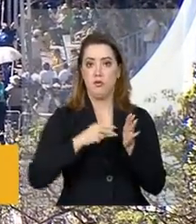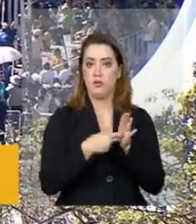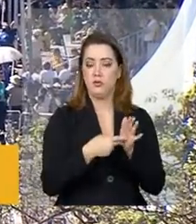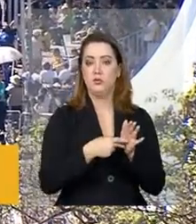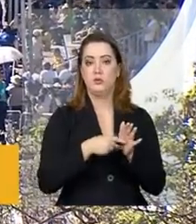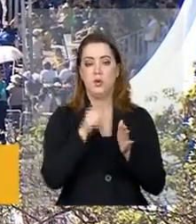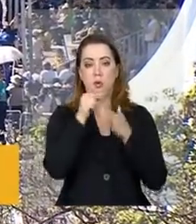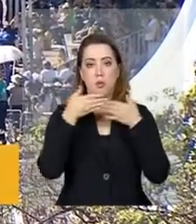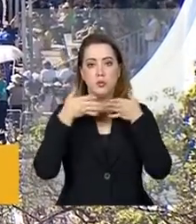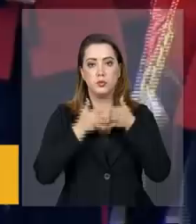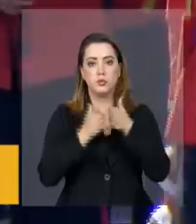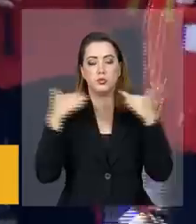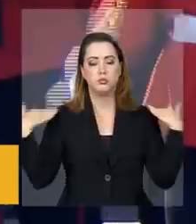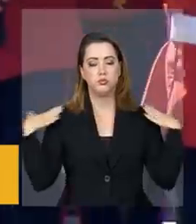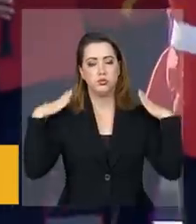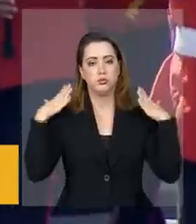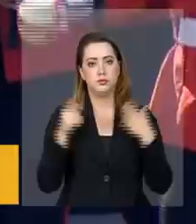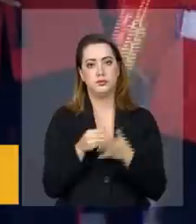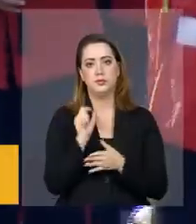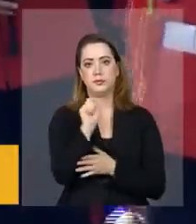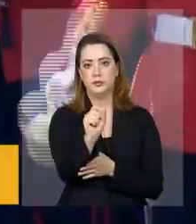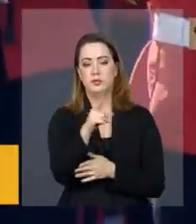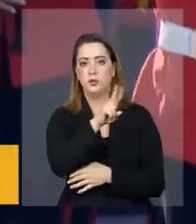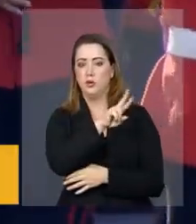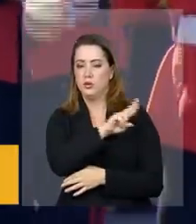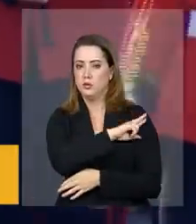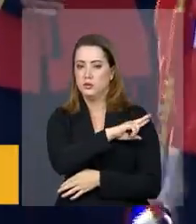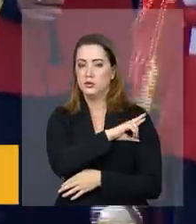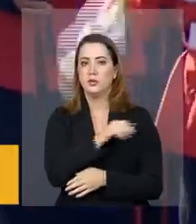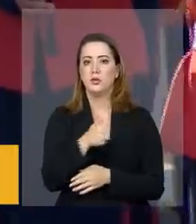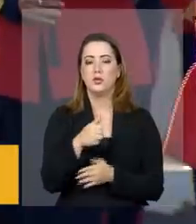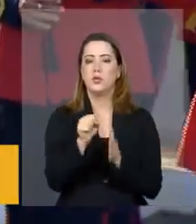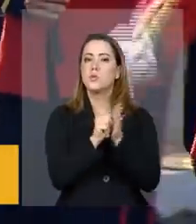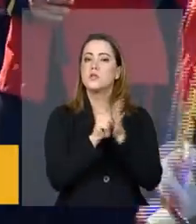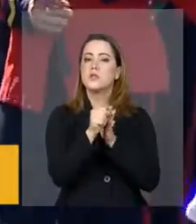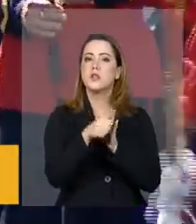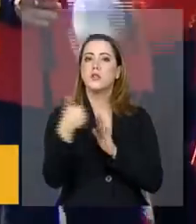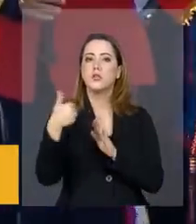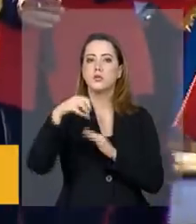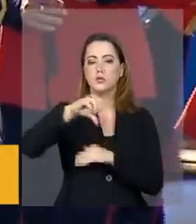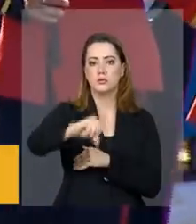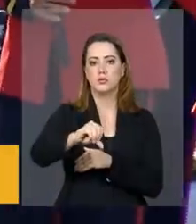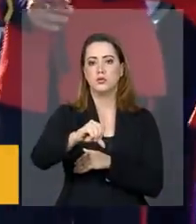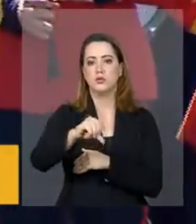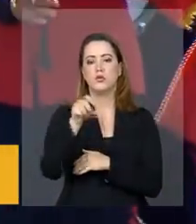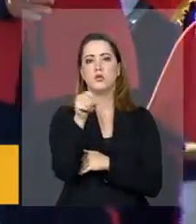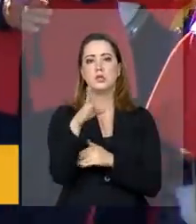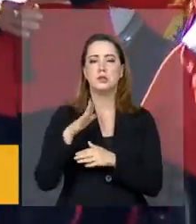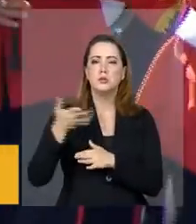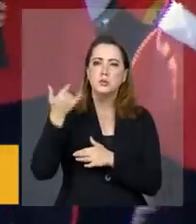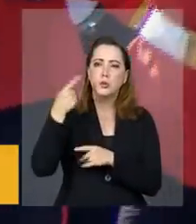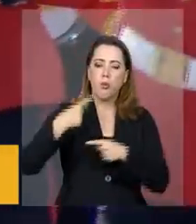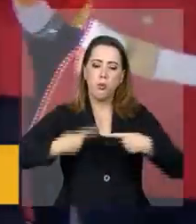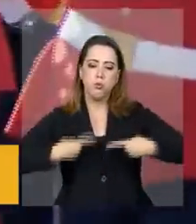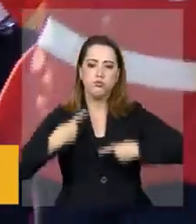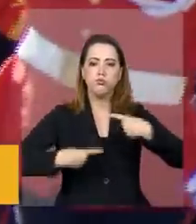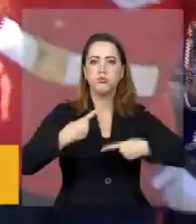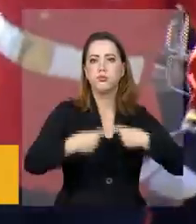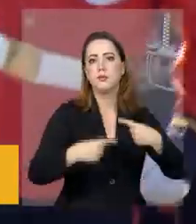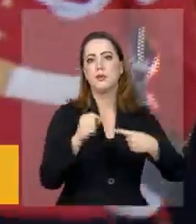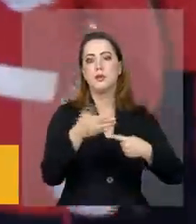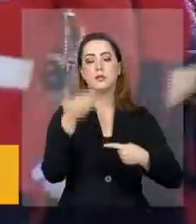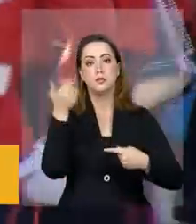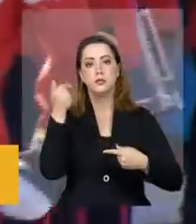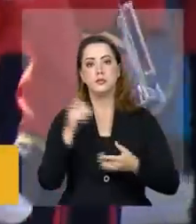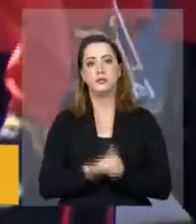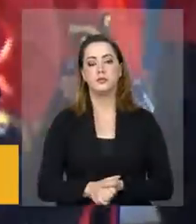e é um uniforme que ele remonta ao século XIX, né, aquelas batalhas europeias lá, aquelas guerras